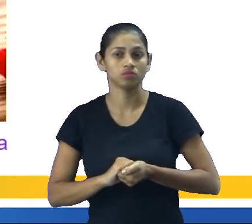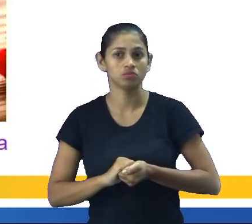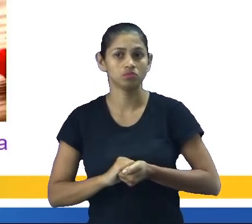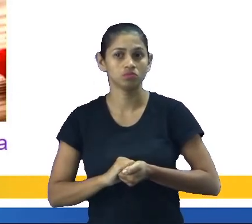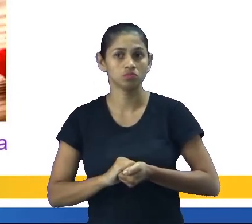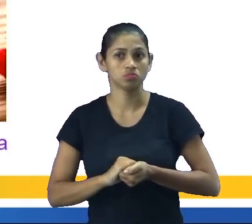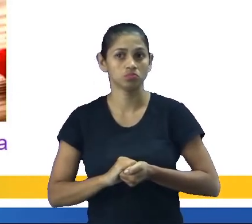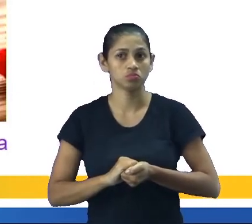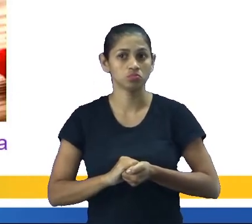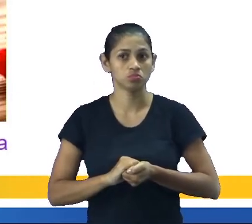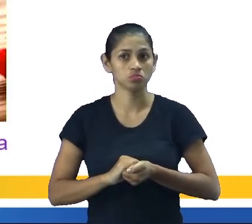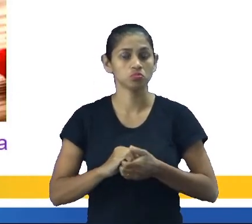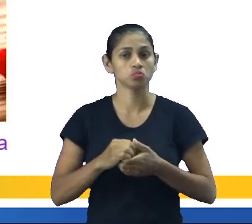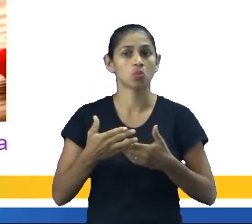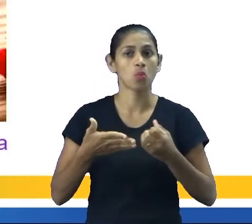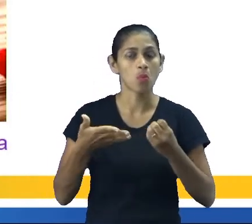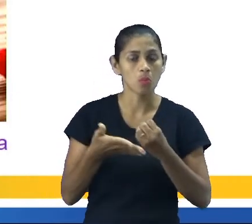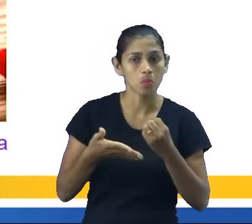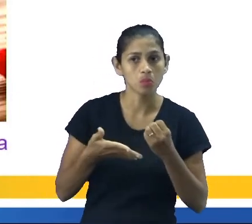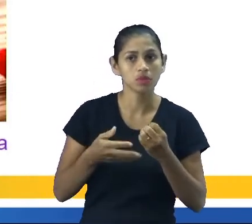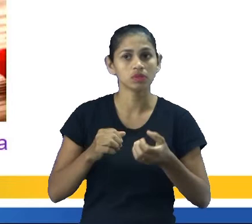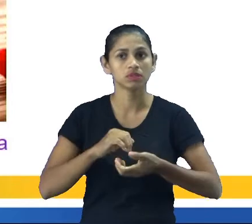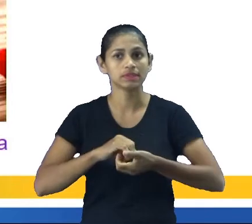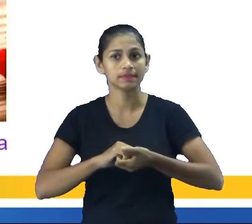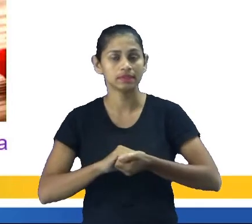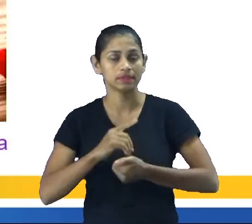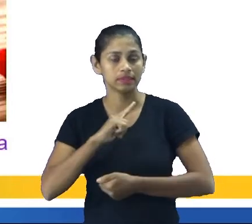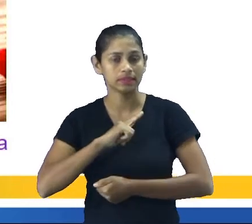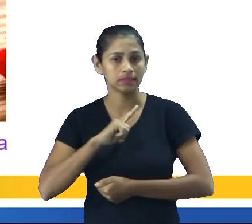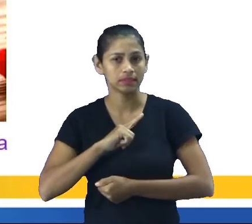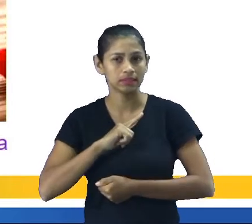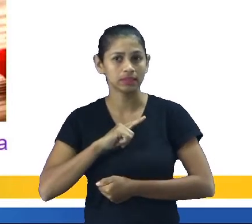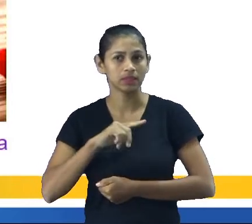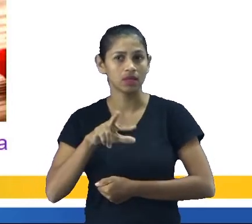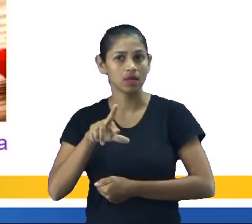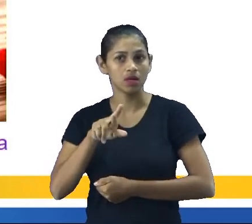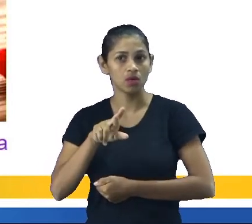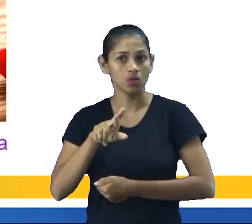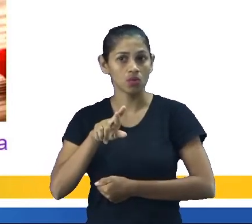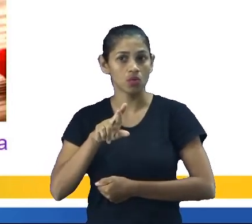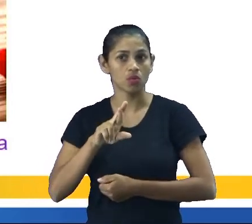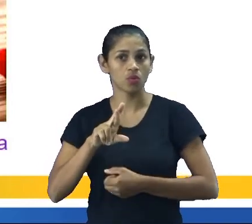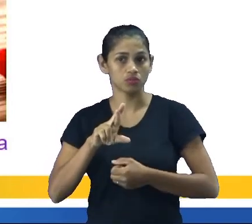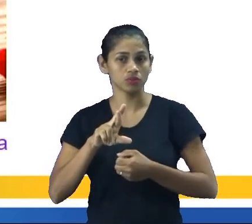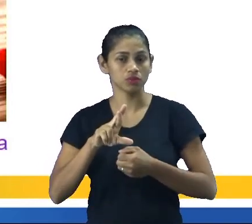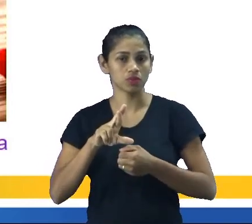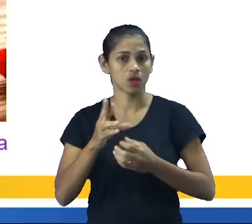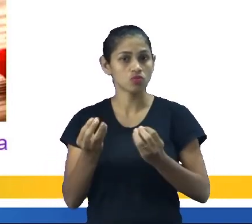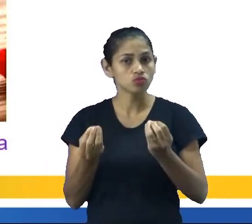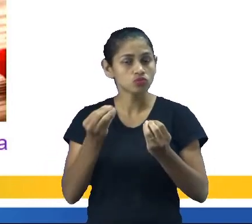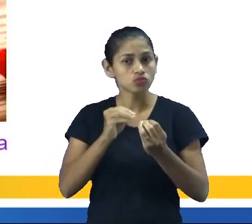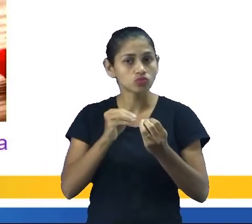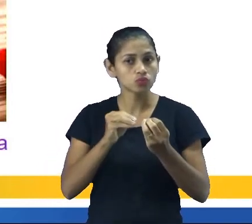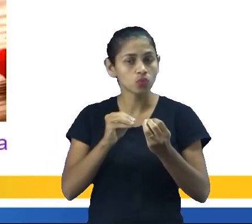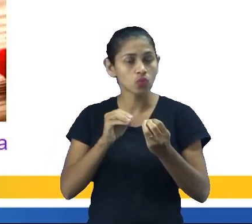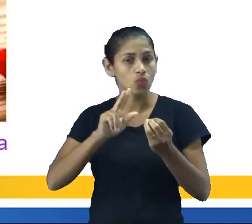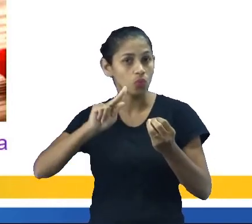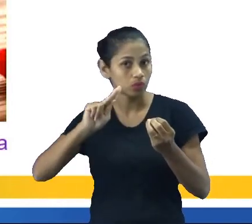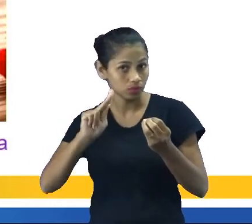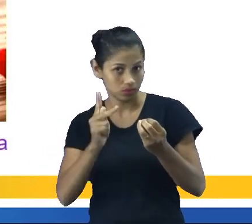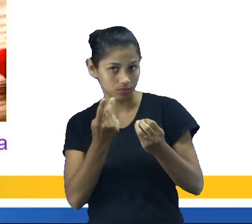derivado ali do ácido carboxílico e ele vai ter um radical carbônico no lugar do hidrogênio. Então, aqui a gente